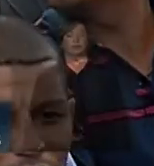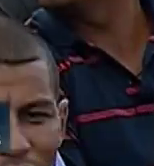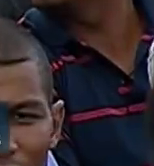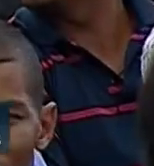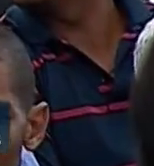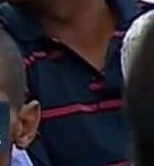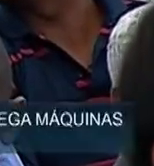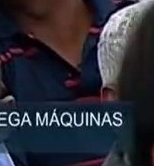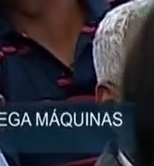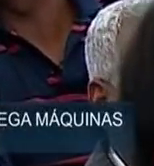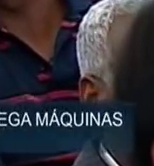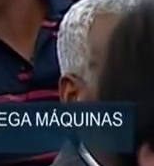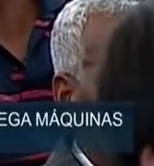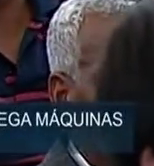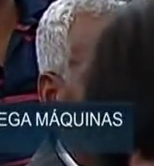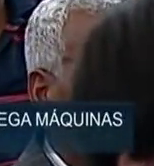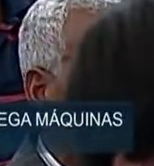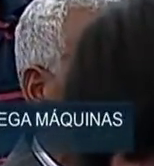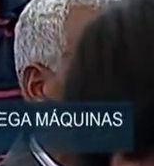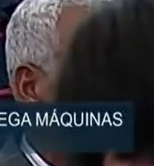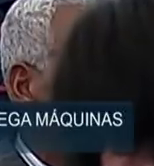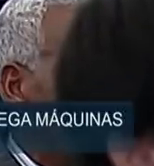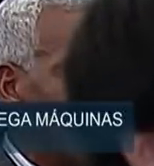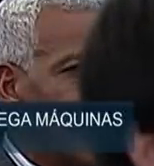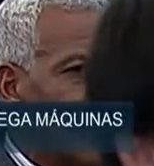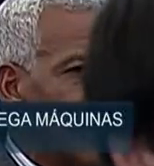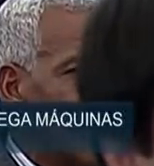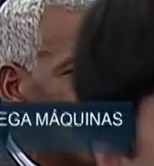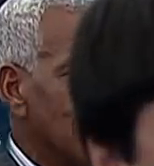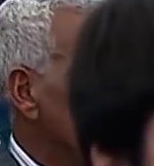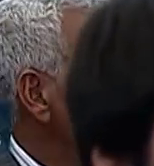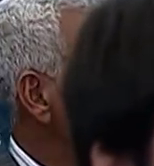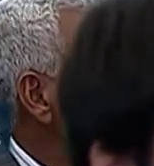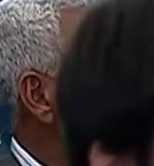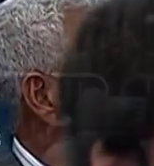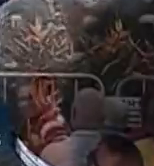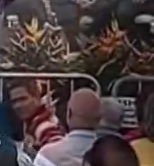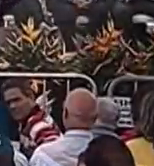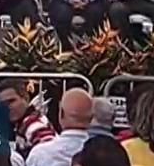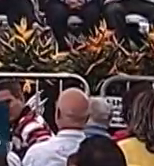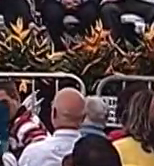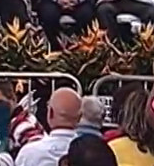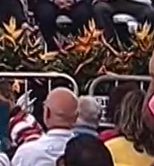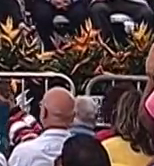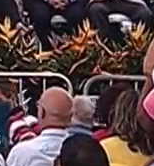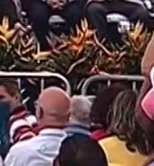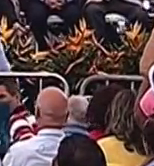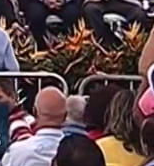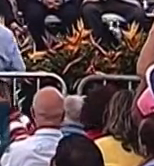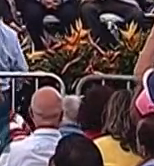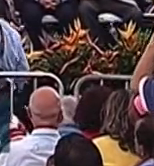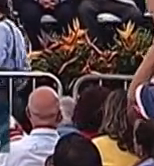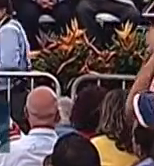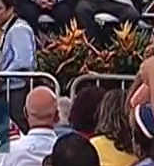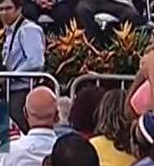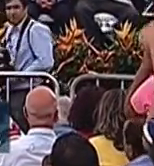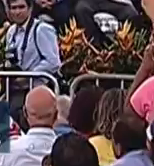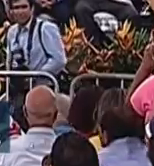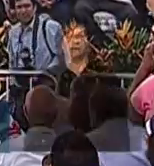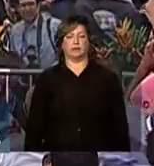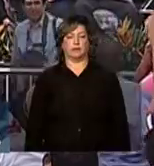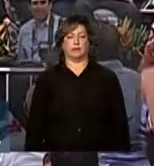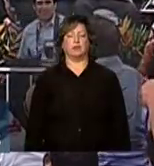máquinas integrando a segunda fase do programa de aceleração do crescimento PAC 2 o governo